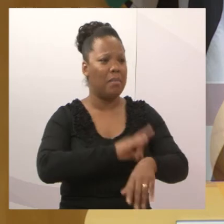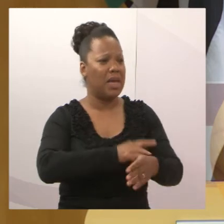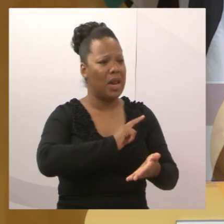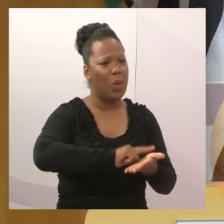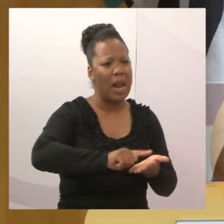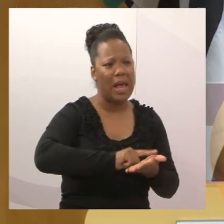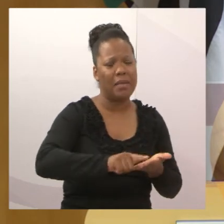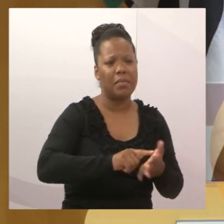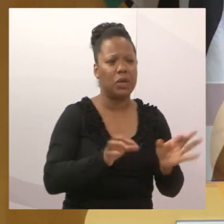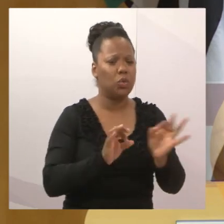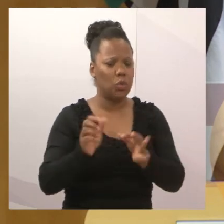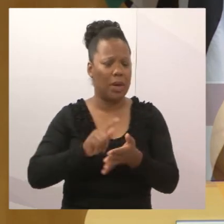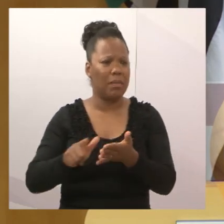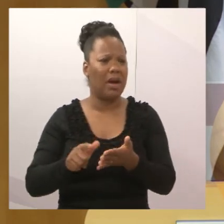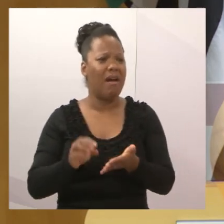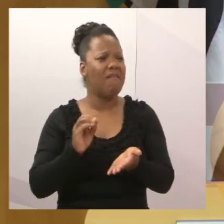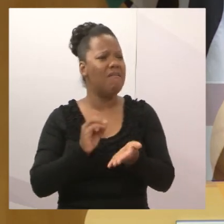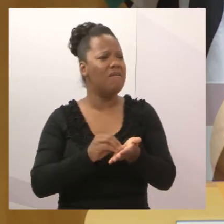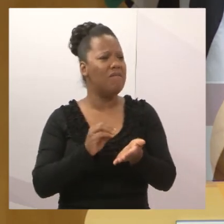eu não vejo com esse zelo.